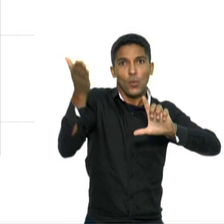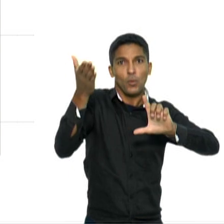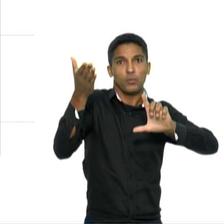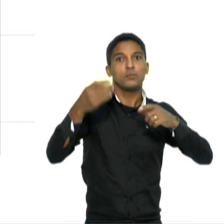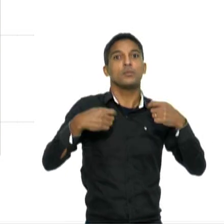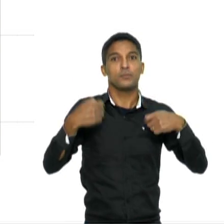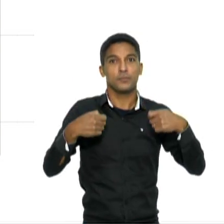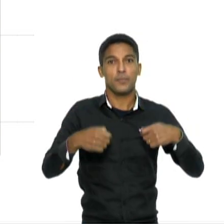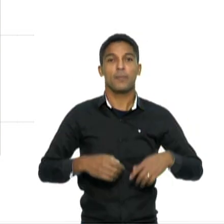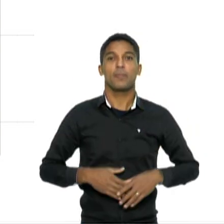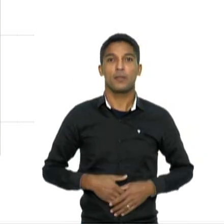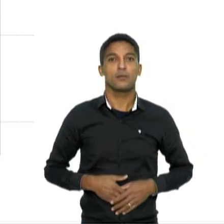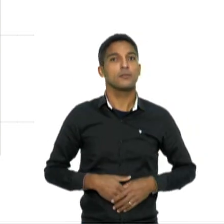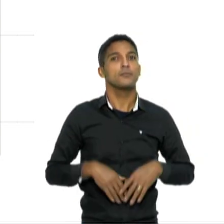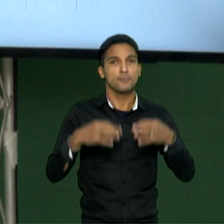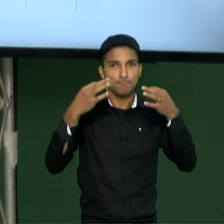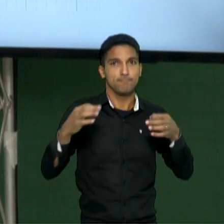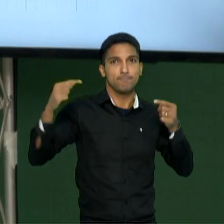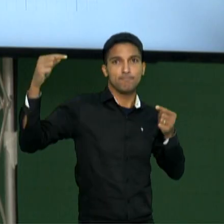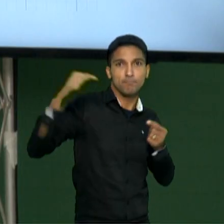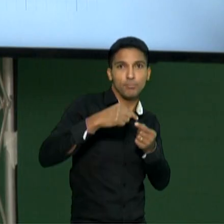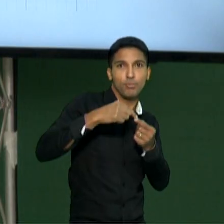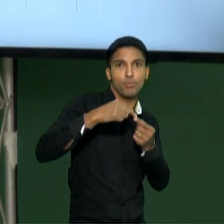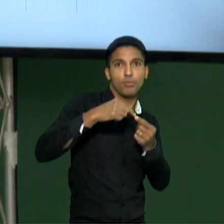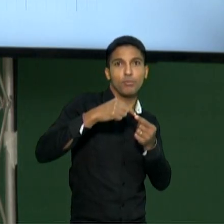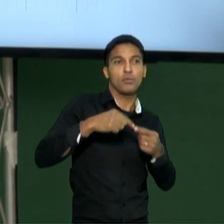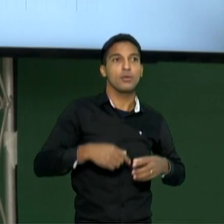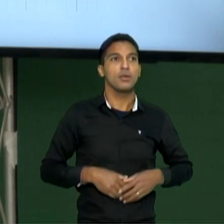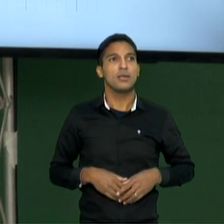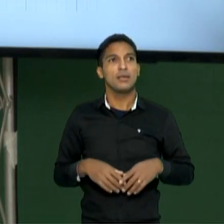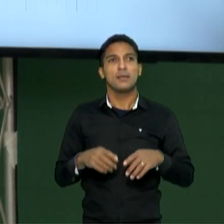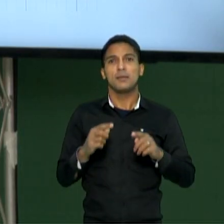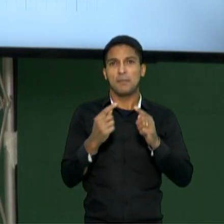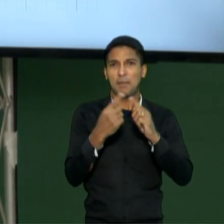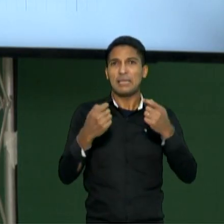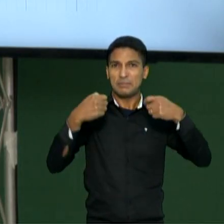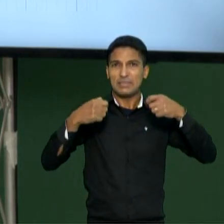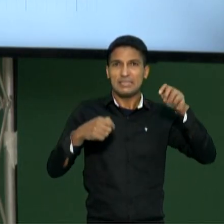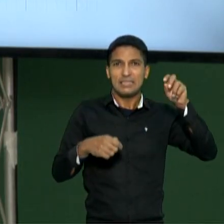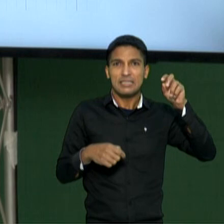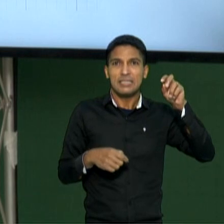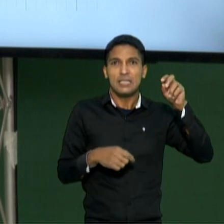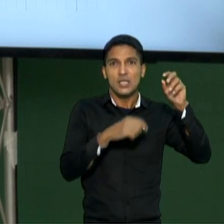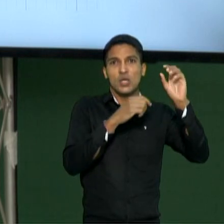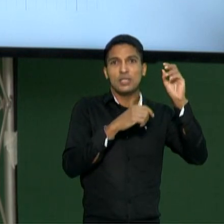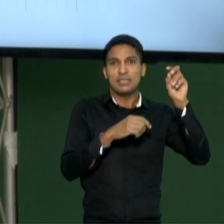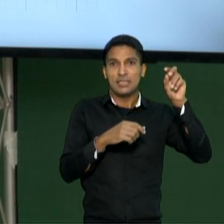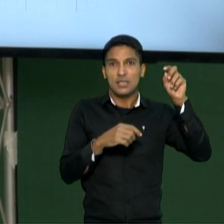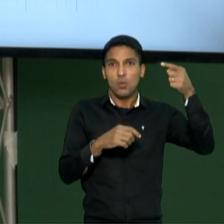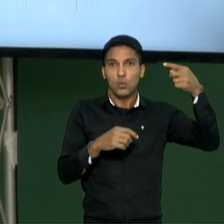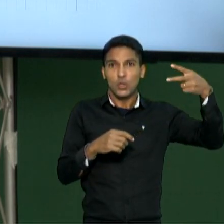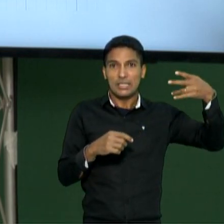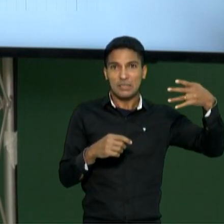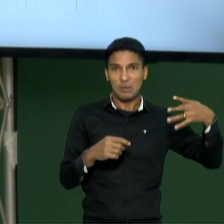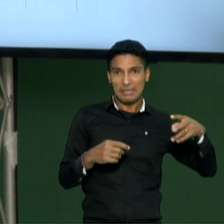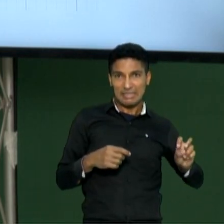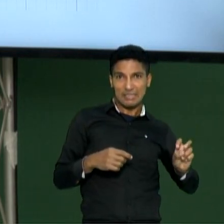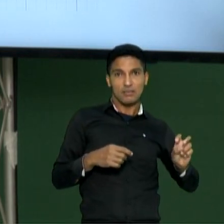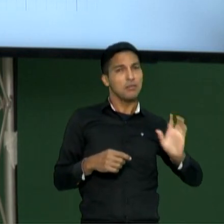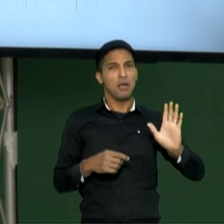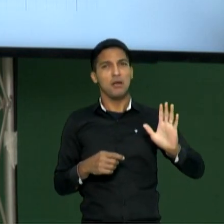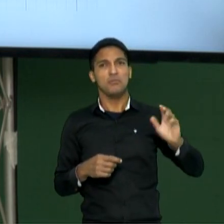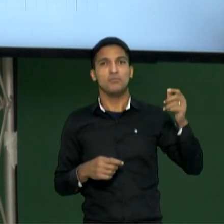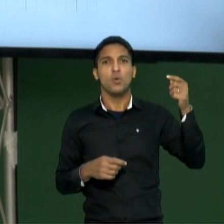reta, perceba que deu certinho a reta ali, ok? Ah, mas eu preciso de 5 valores? Não, 2 já é o suficiente.